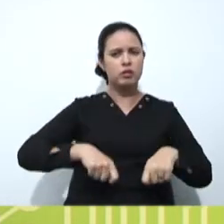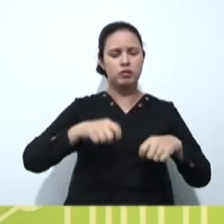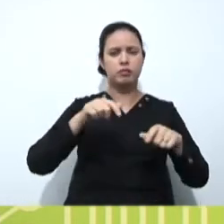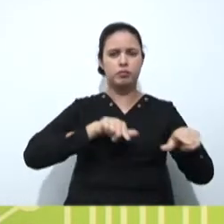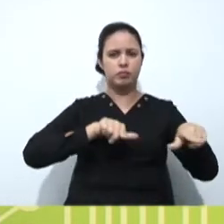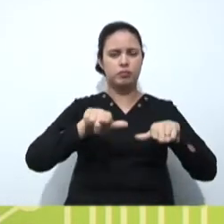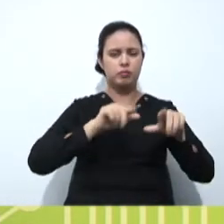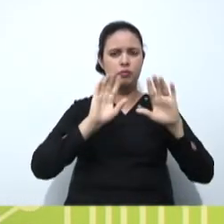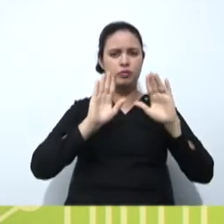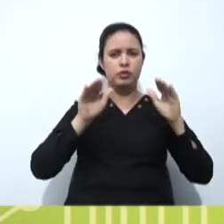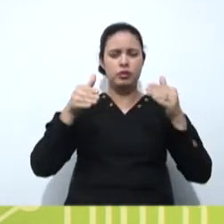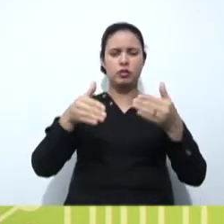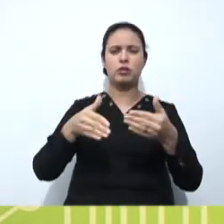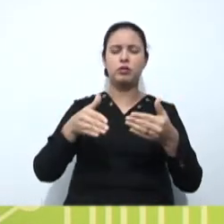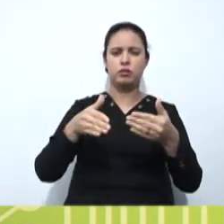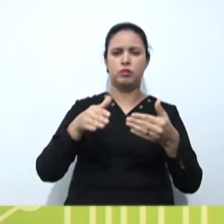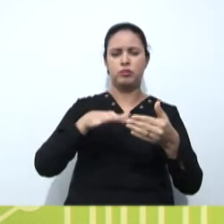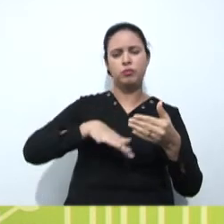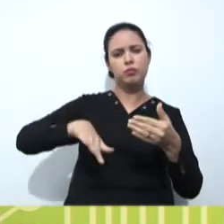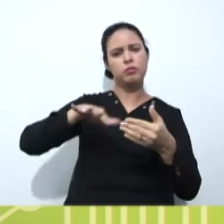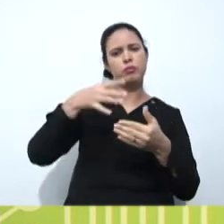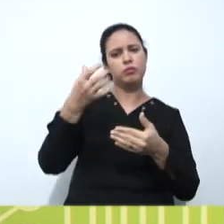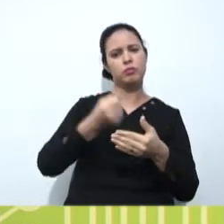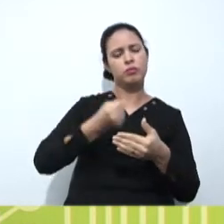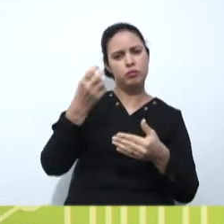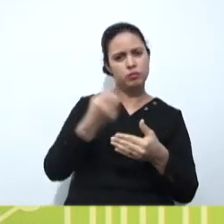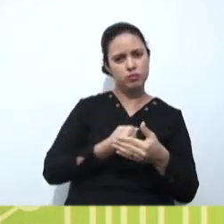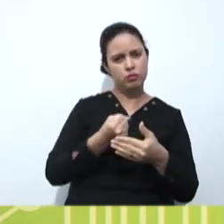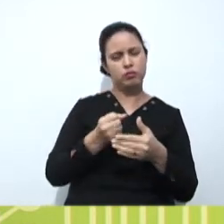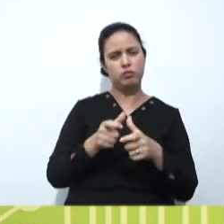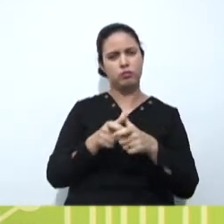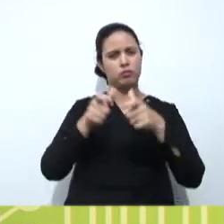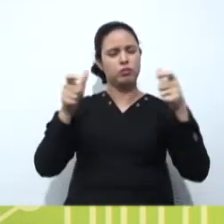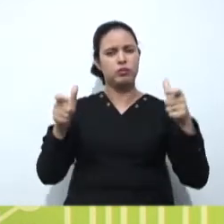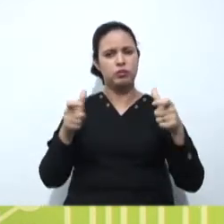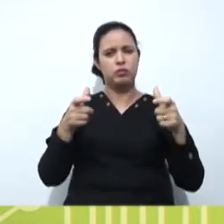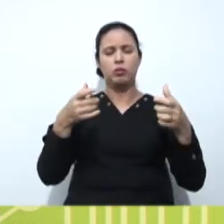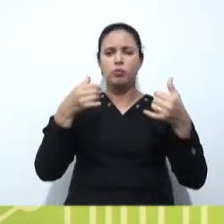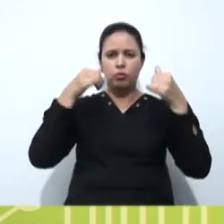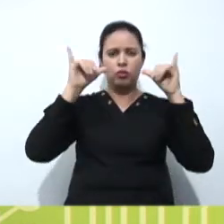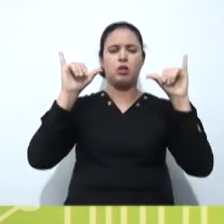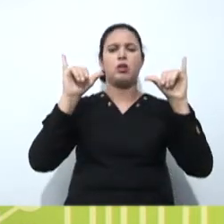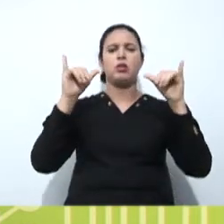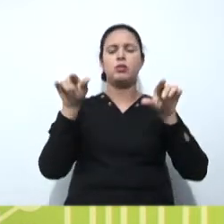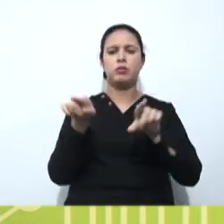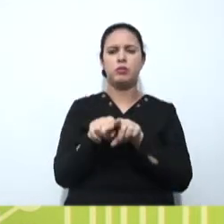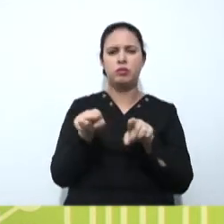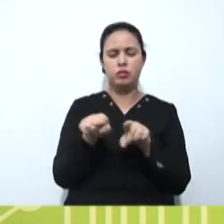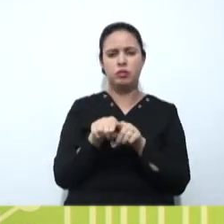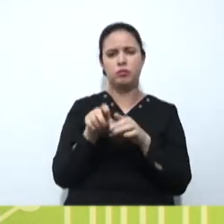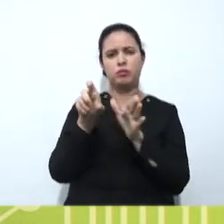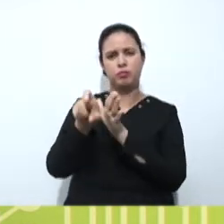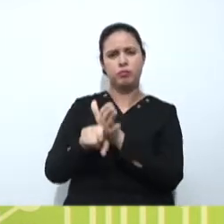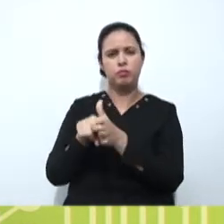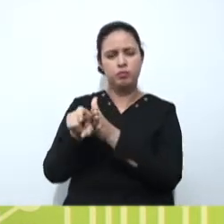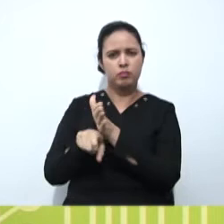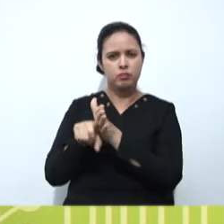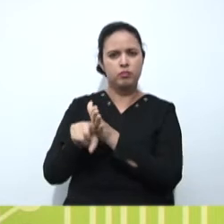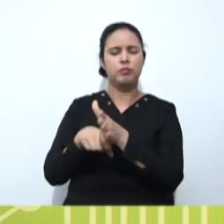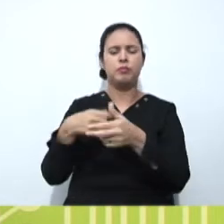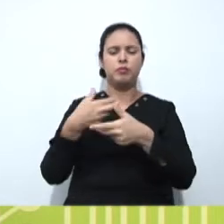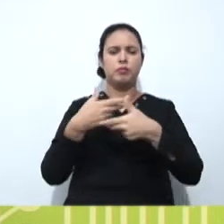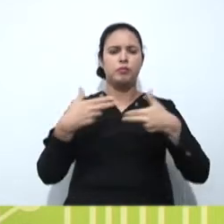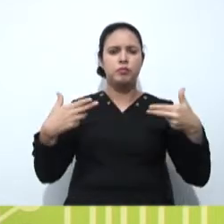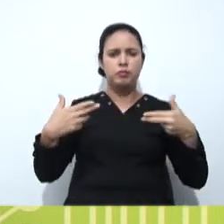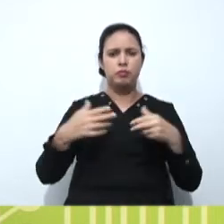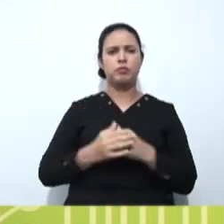atuar dentro dessa vocação da bacia leiteira, né, do gado, da agropecuária, enfim.